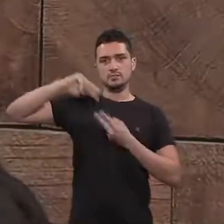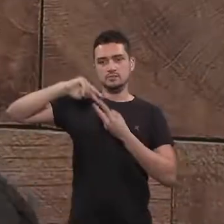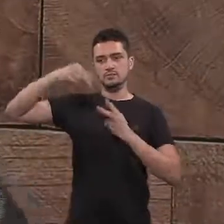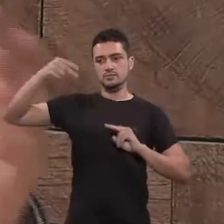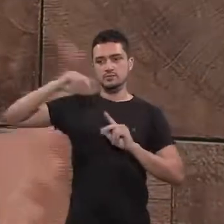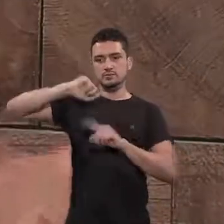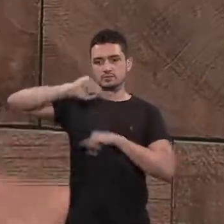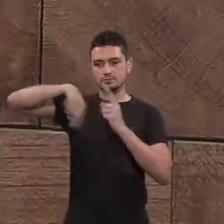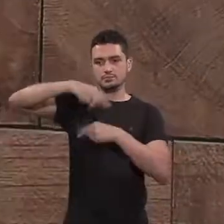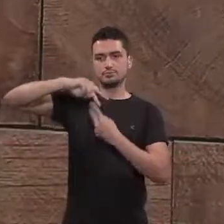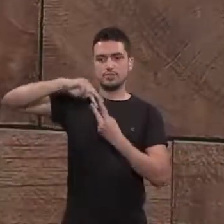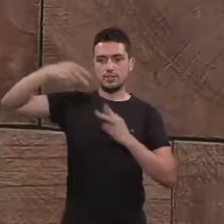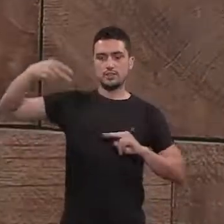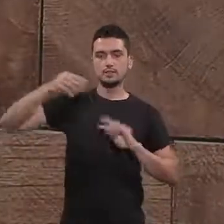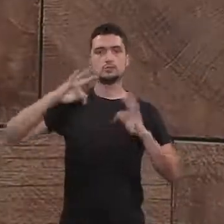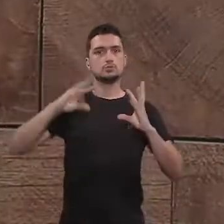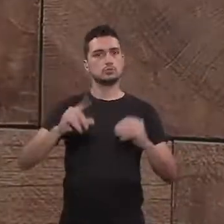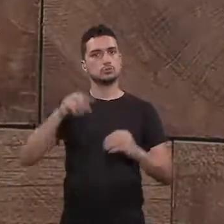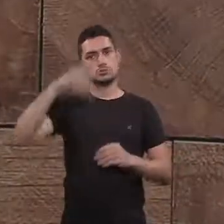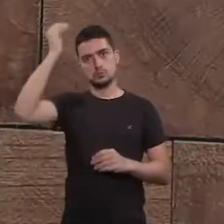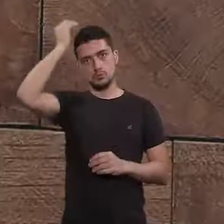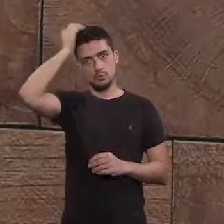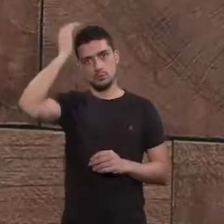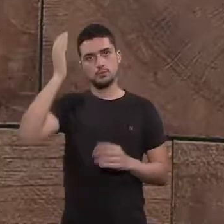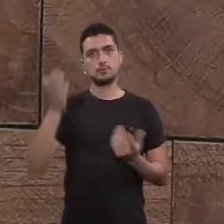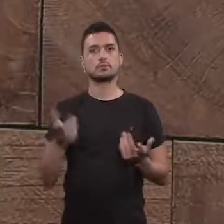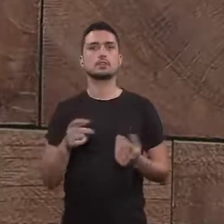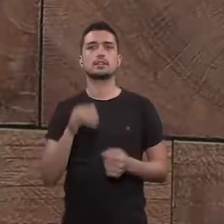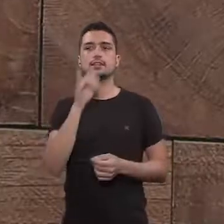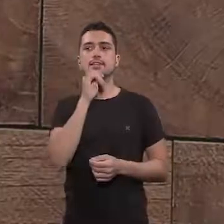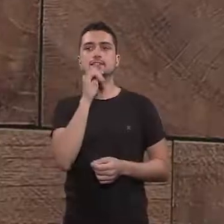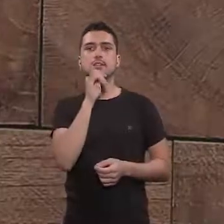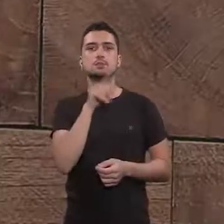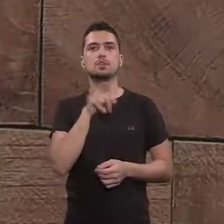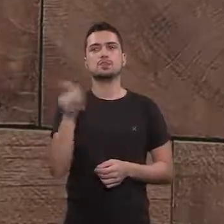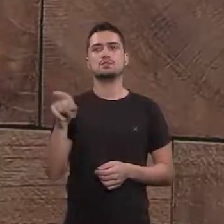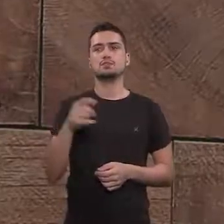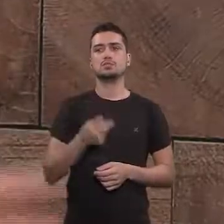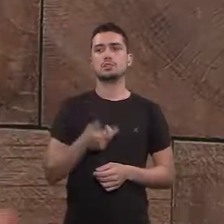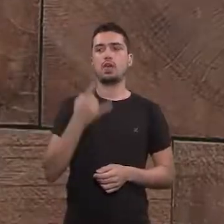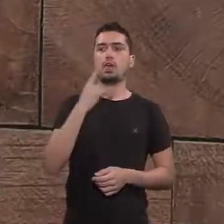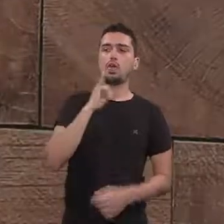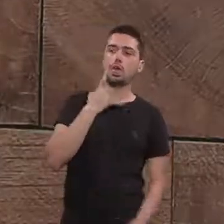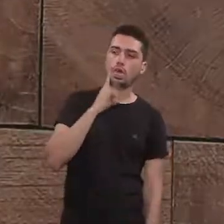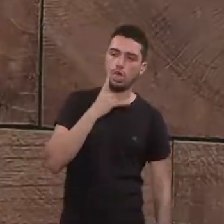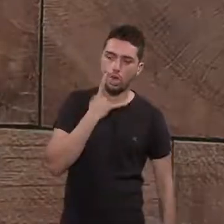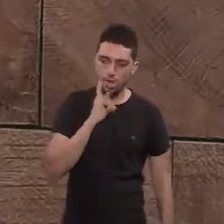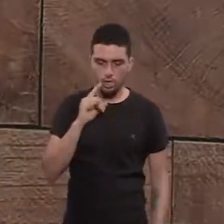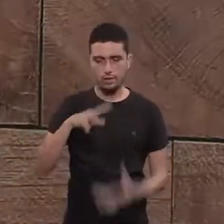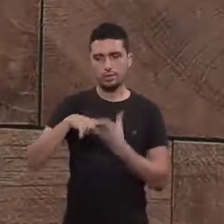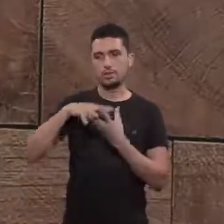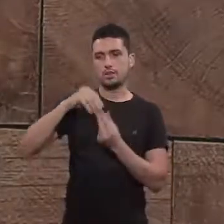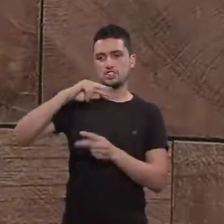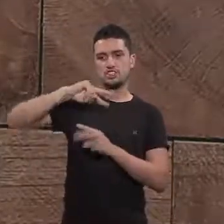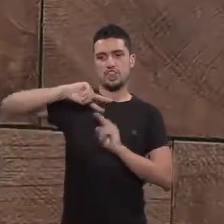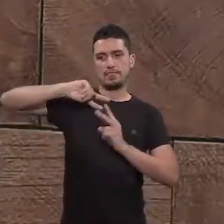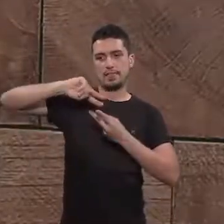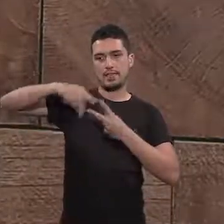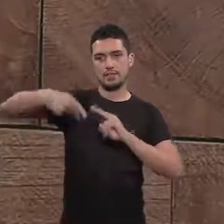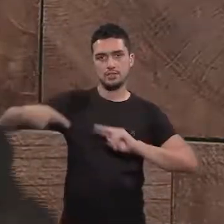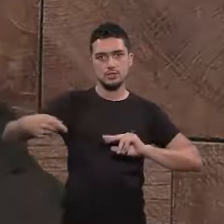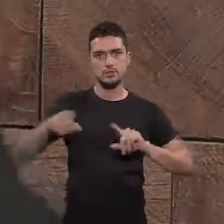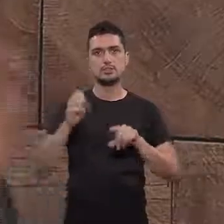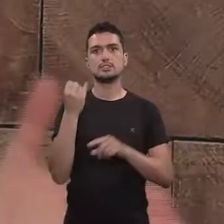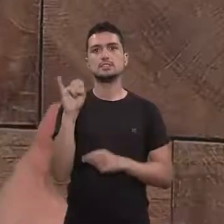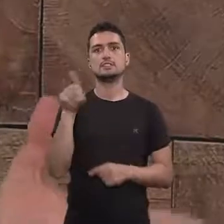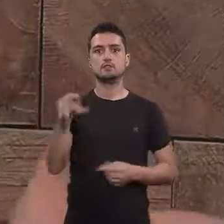que sobrepujava a tudo, e o indivíduo estava determinado. Se o pai era alcoólatra, ele ia ser alcoólatra também, porque o pai era alcoólatra. Se a mãe tinha câncer de mama, a avó tinha câncer de